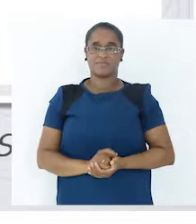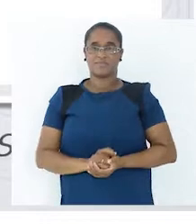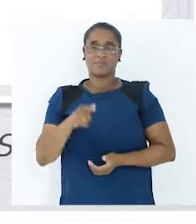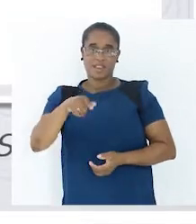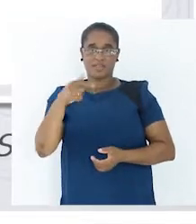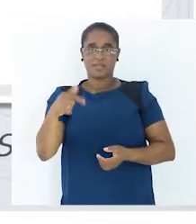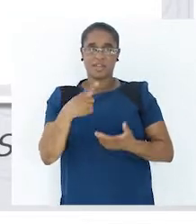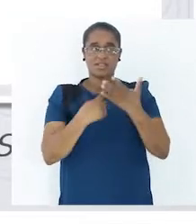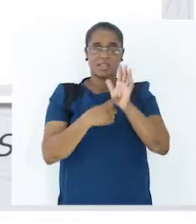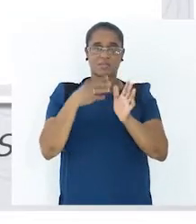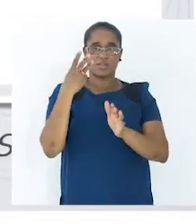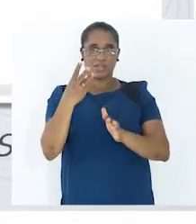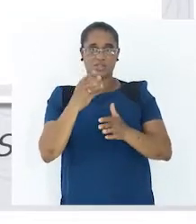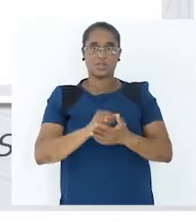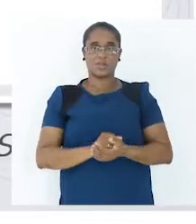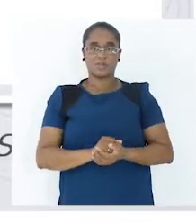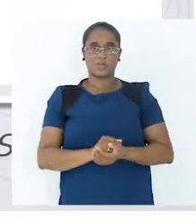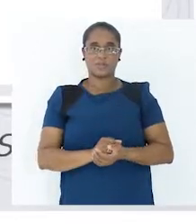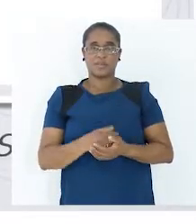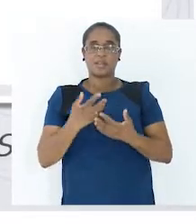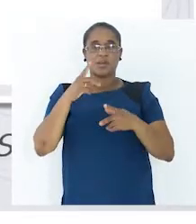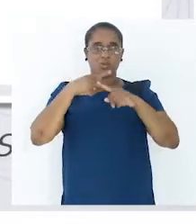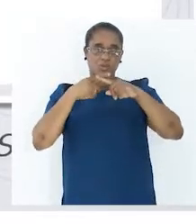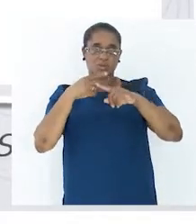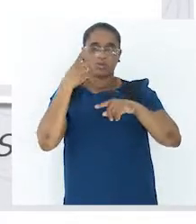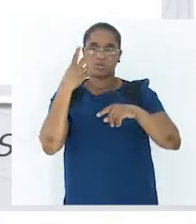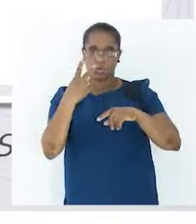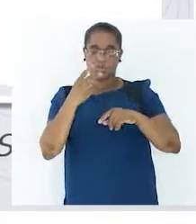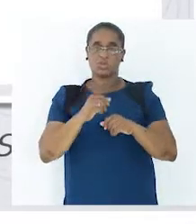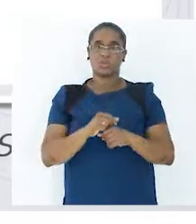Aqui temos o exemplo 3. Multiplicação de dois